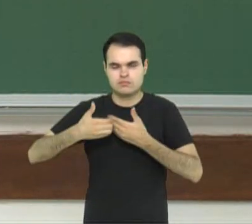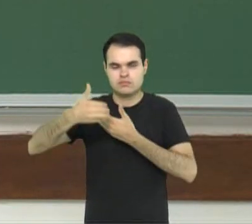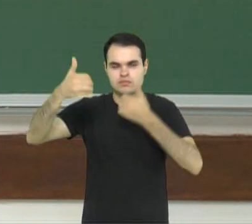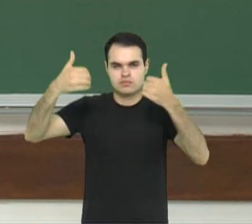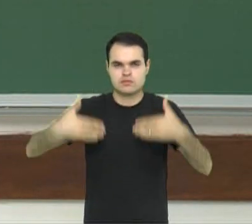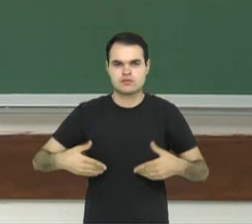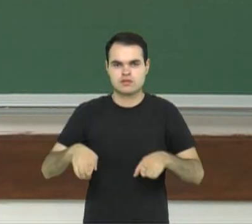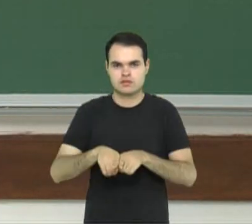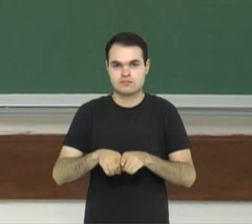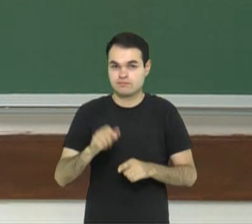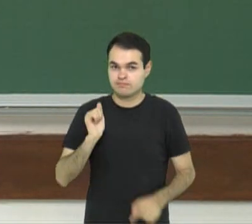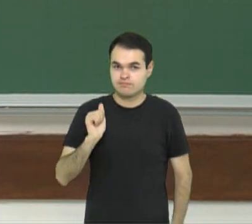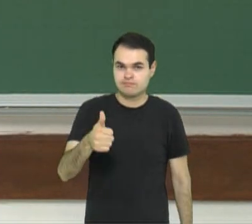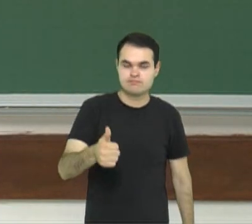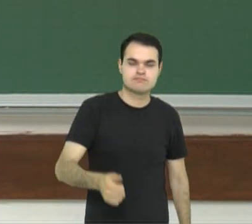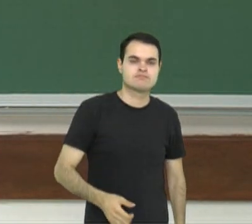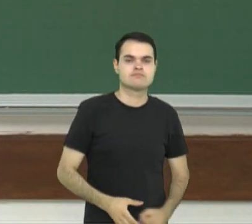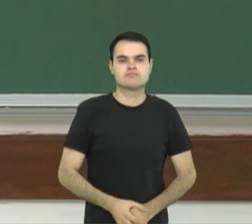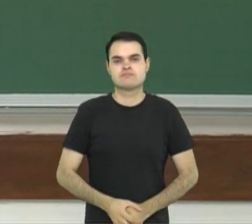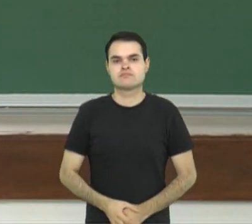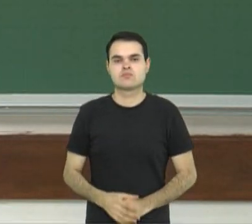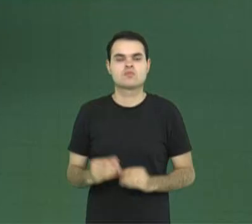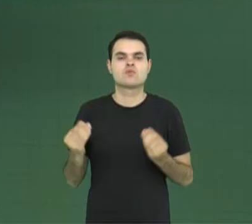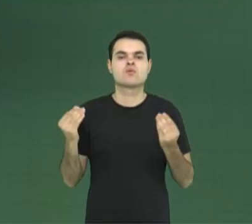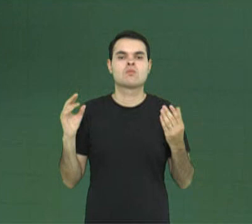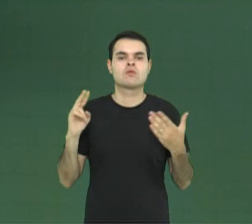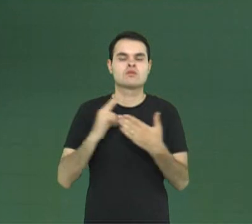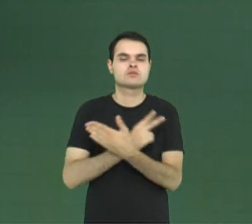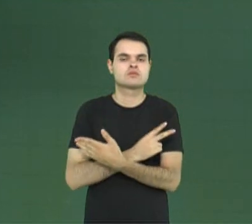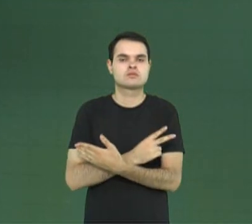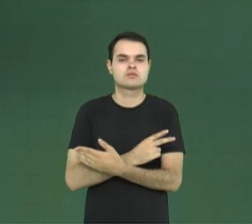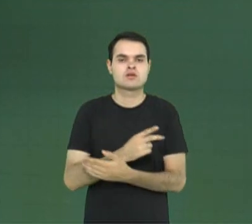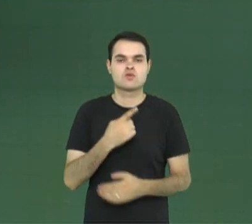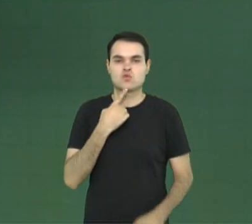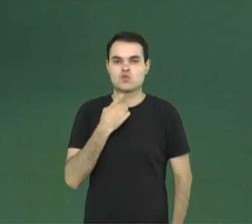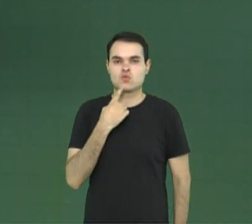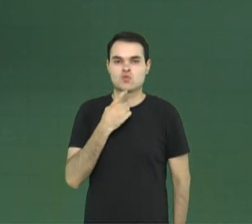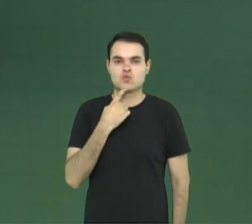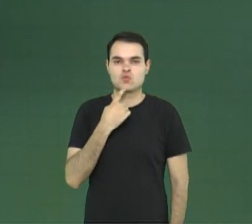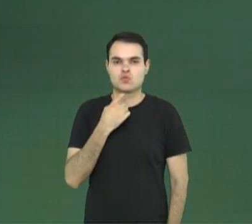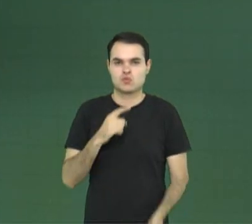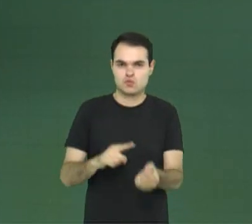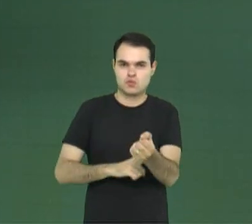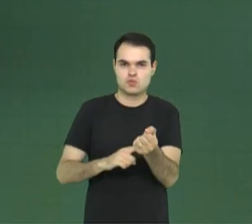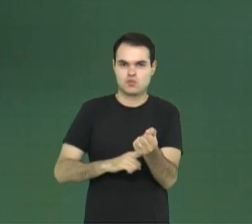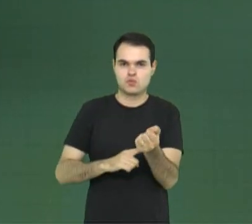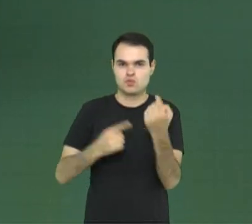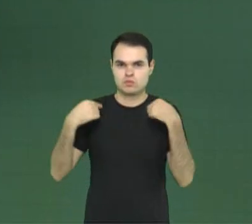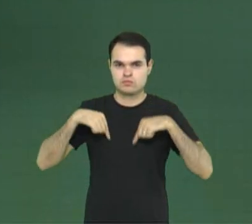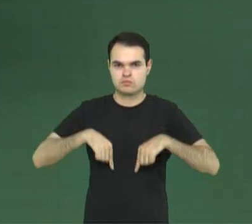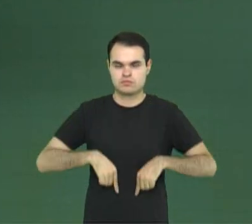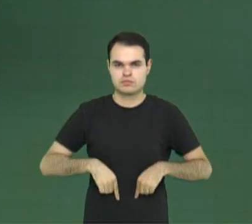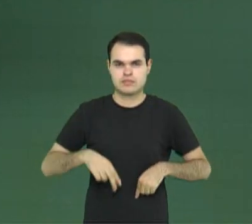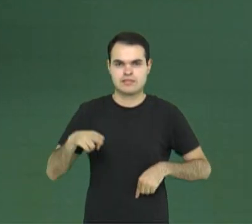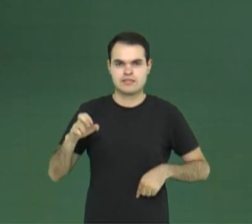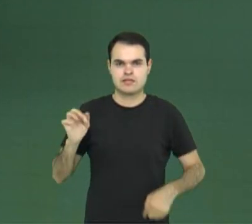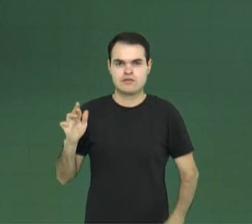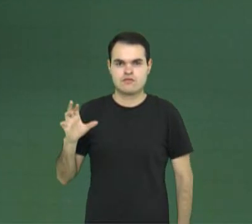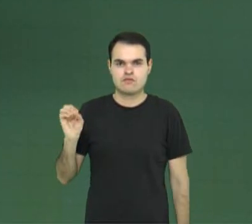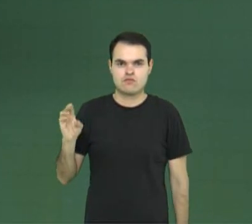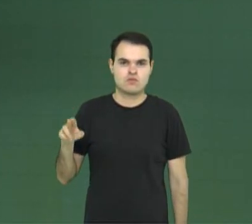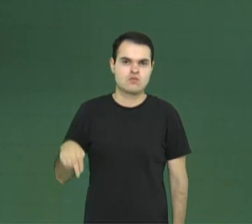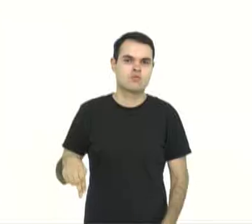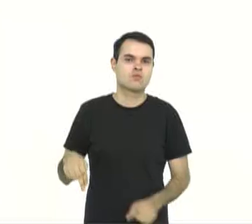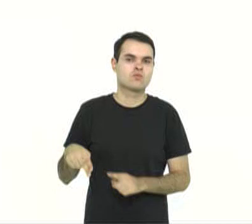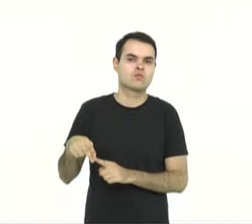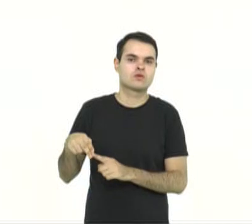eles também. Vamos lá? Tá? Então, como que acontece isso? O sangue que vai entrar aqui no nosso néfron, ele é proveniente